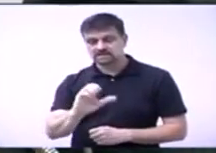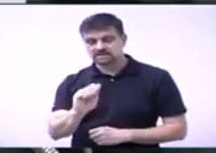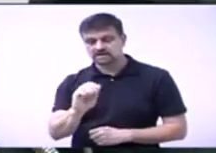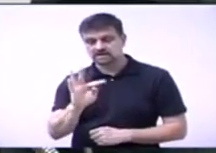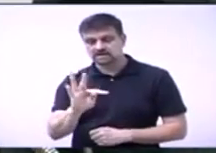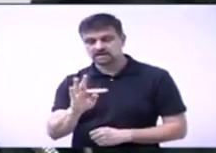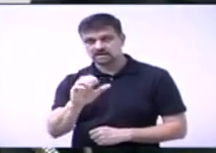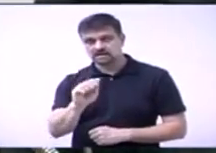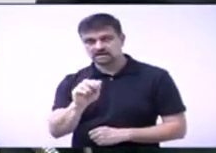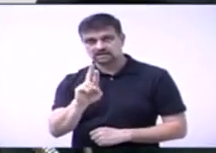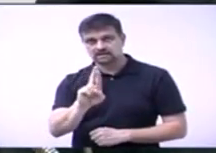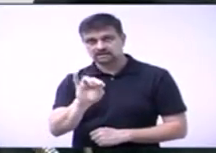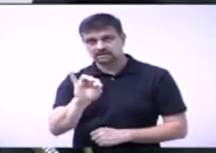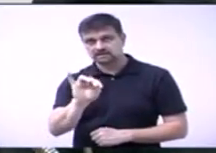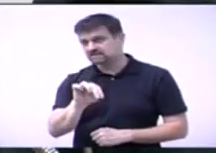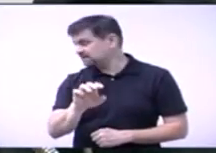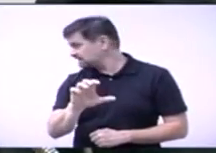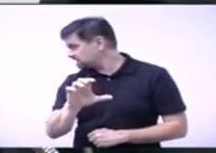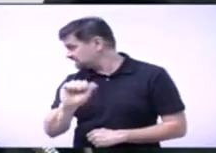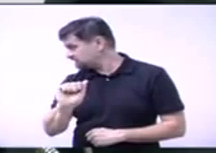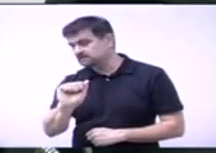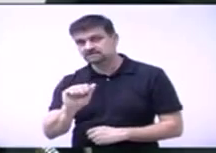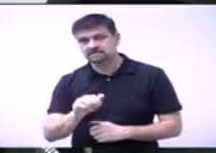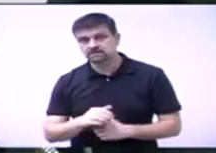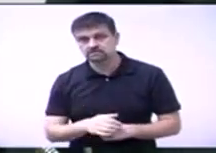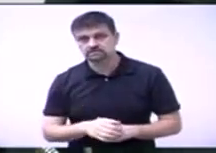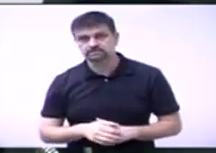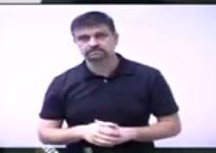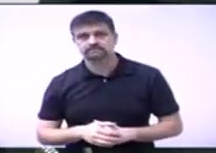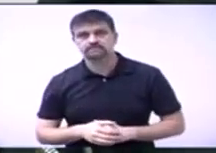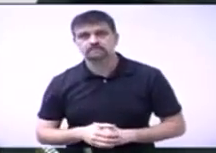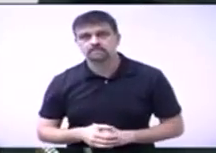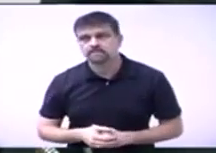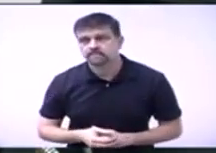186, do vereador Danilo Barros, indica ao